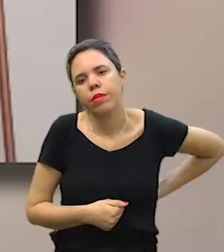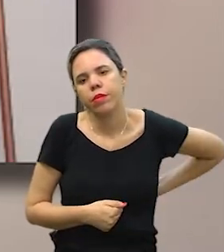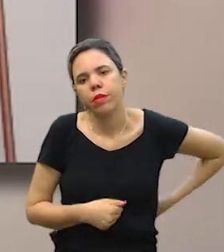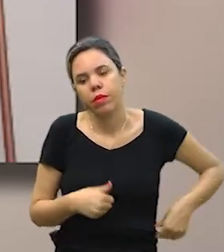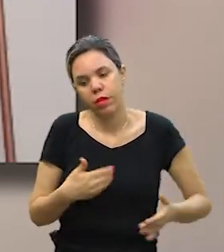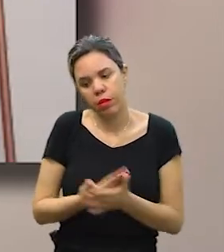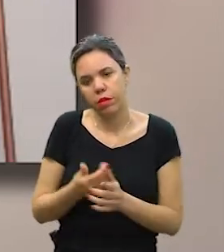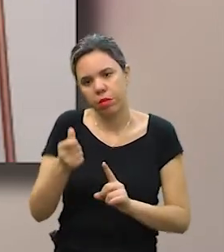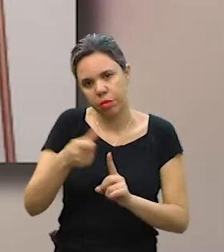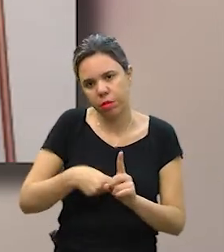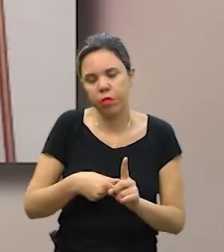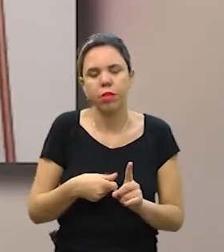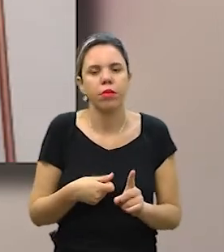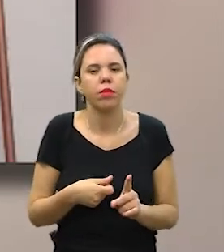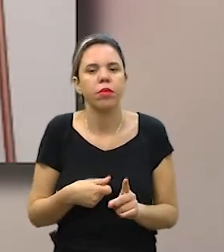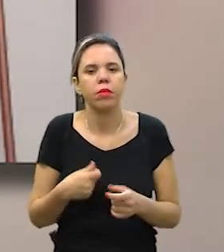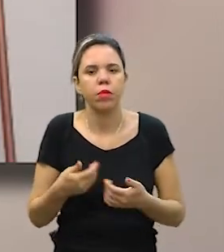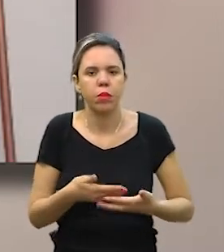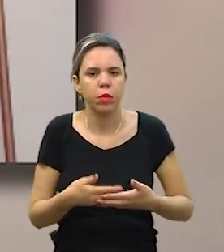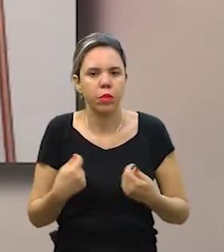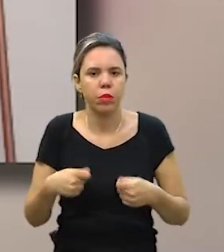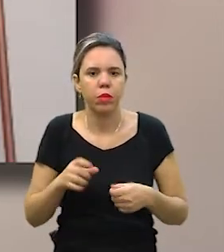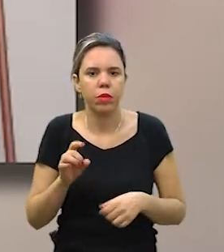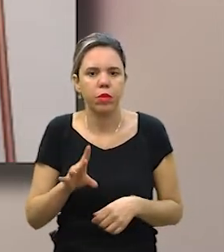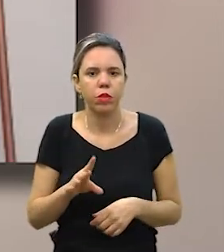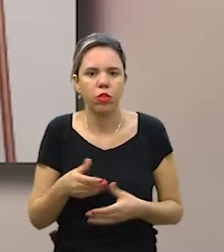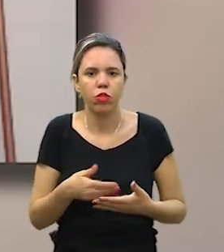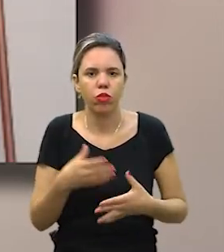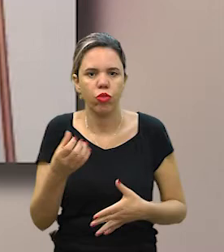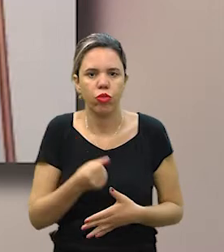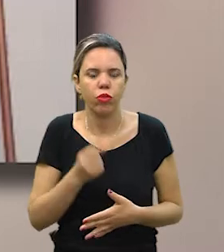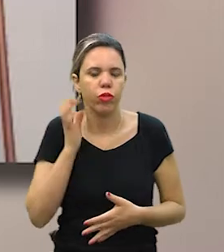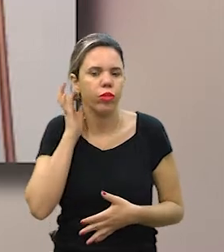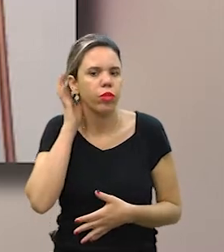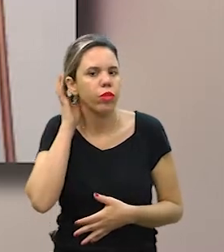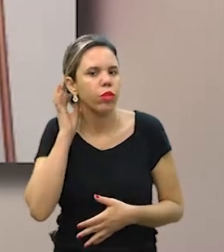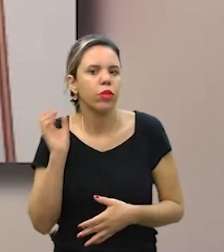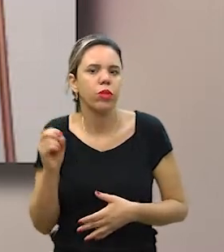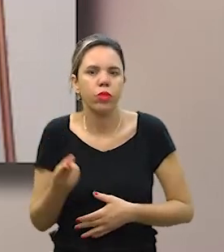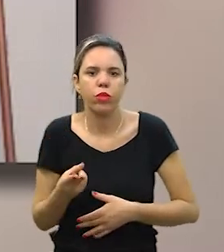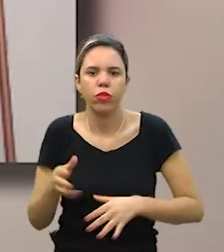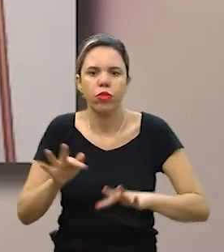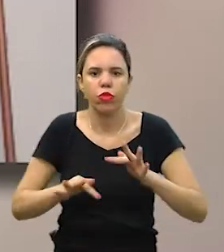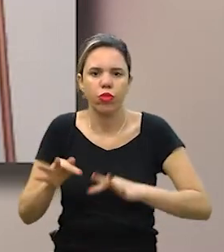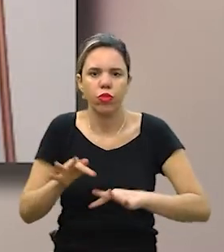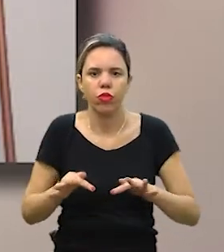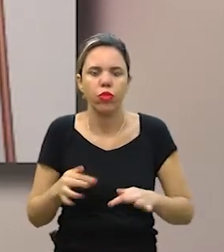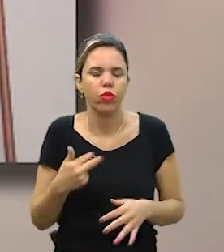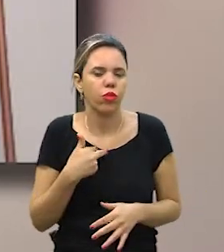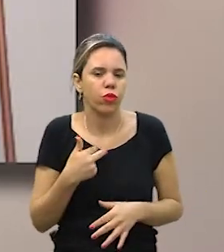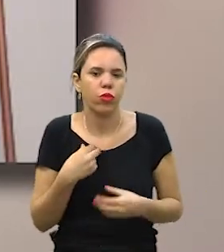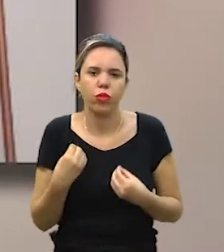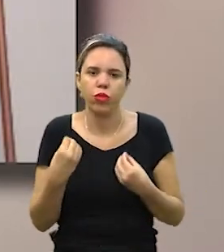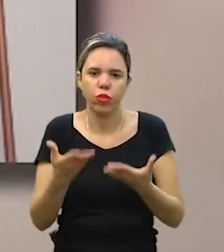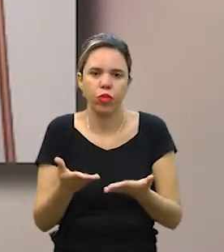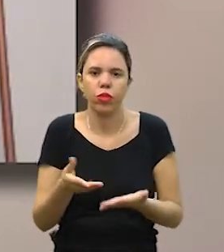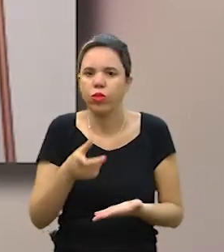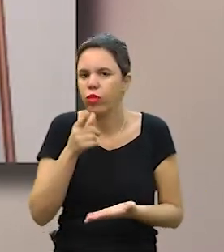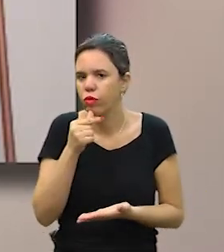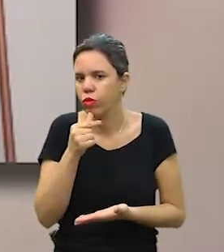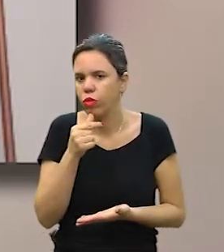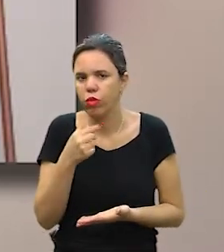Porque até o 6º mês, o que o seu bebê precisa é somente do leite materno ou da fórmula. Então, não pode